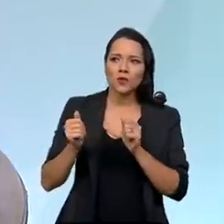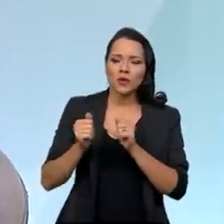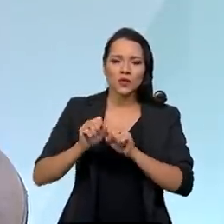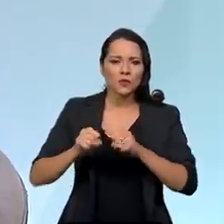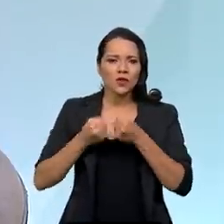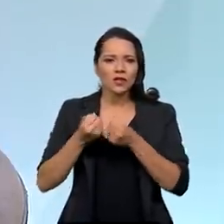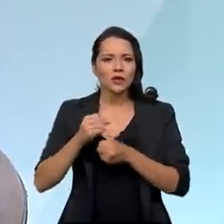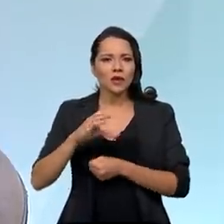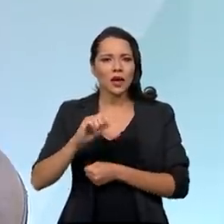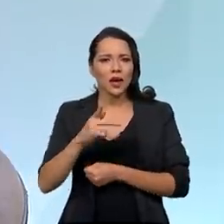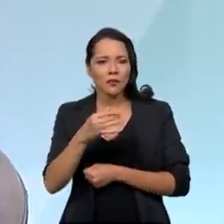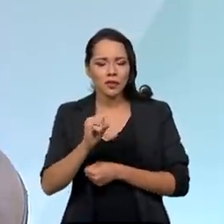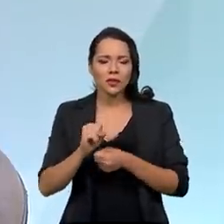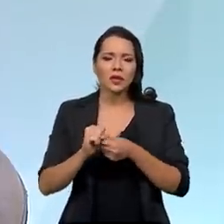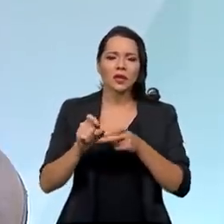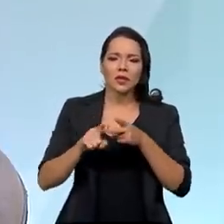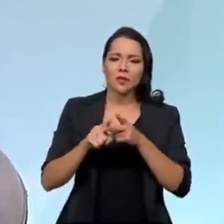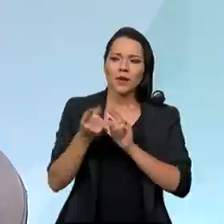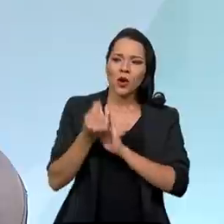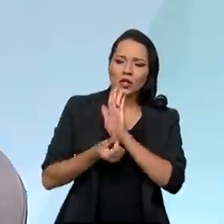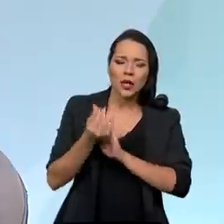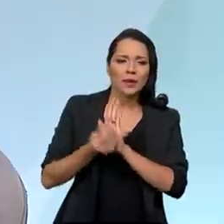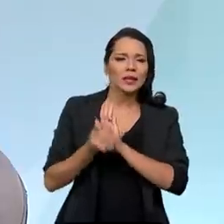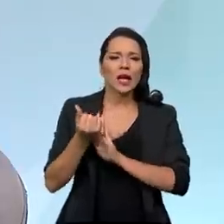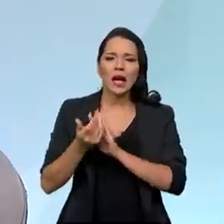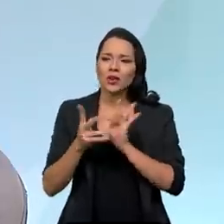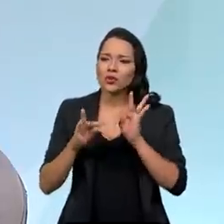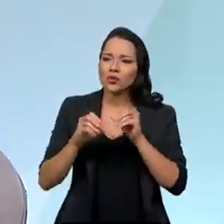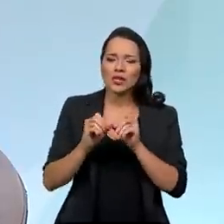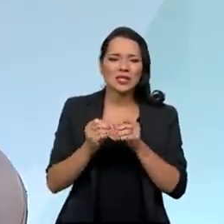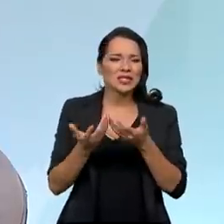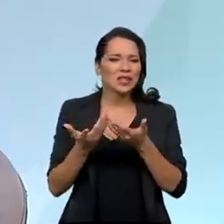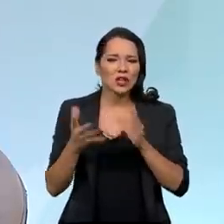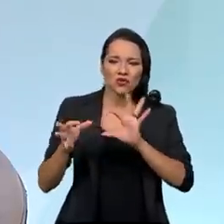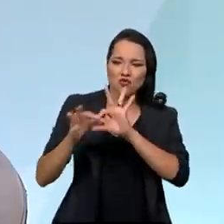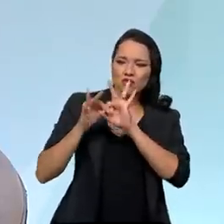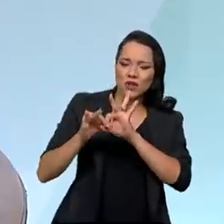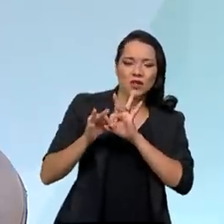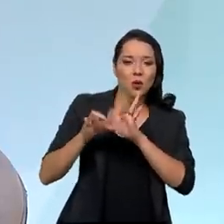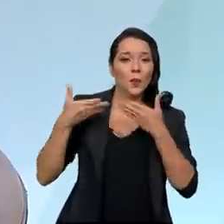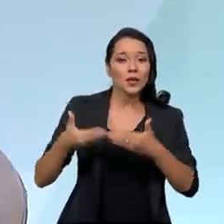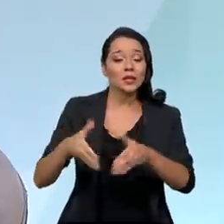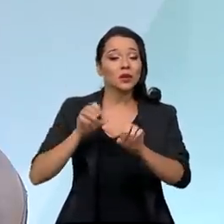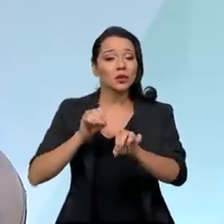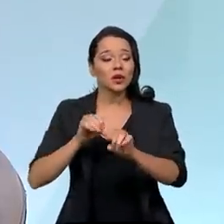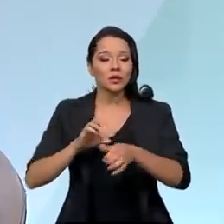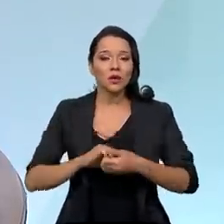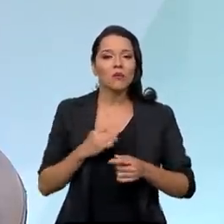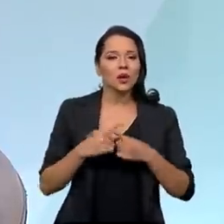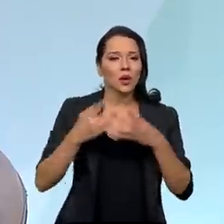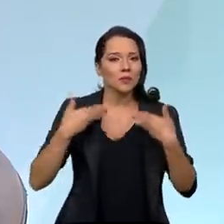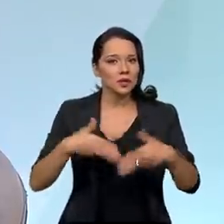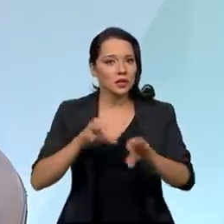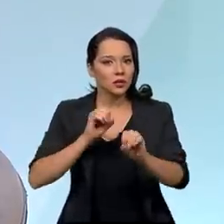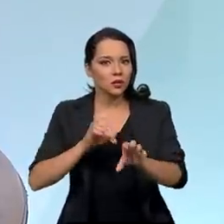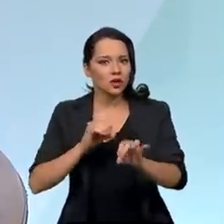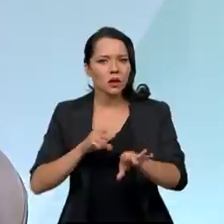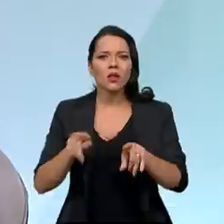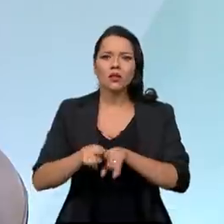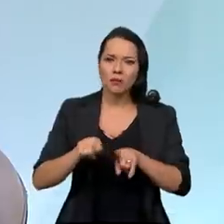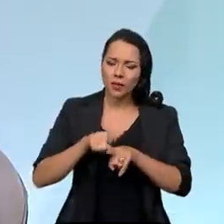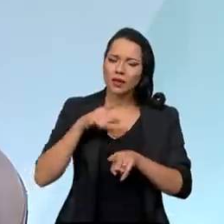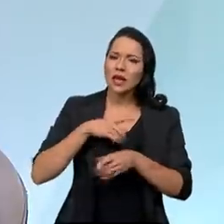uma dotação orçamentária, em perfeita integração com o Ministério da Educação. Porque o Ministério da Educação tem também as